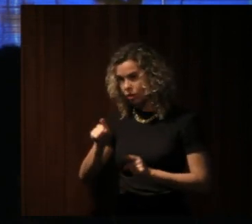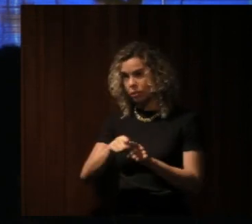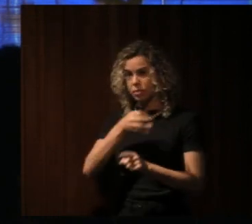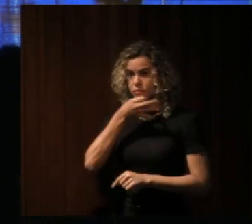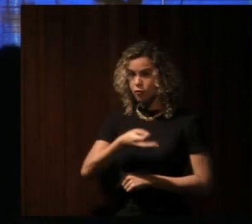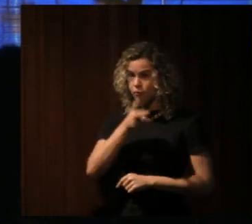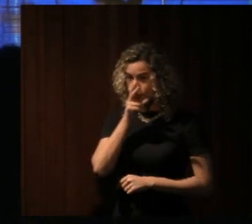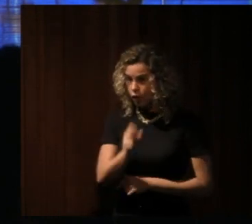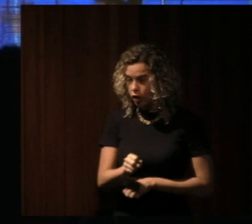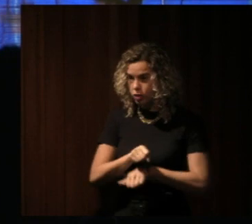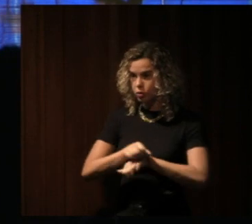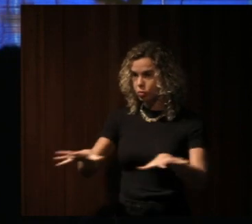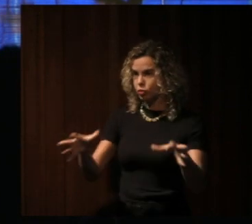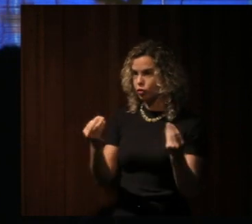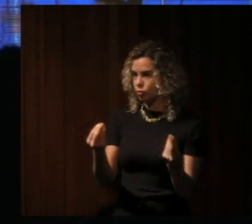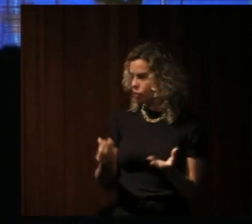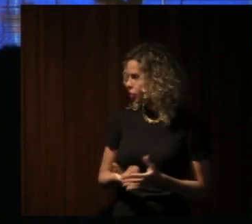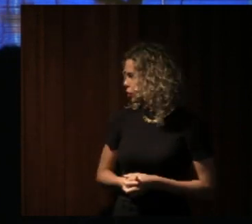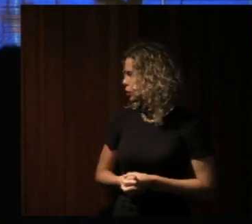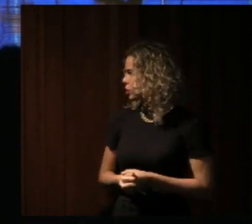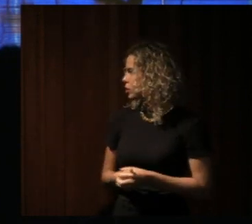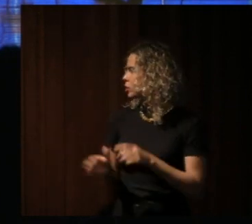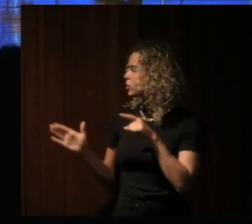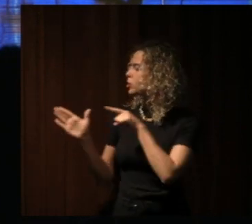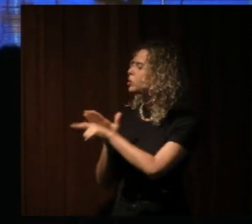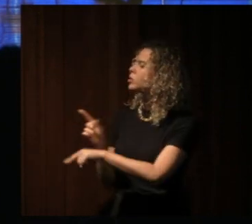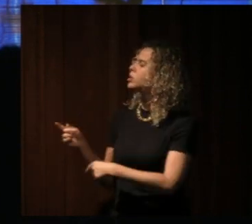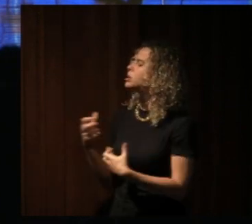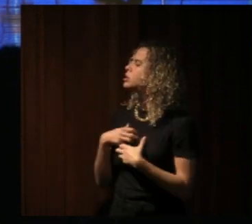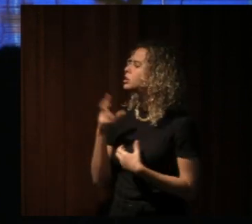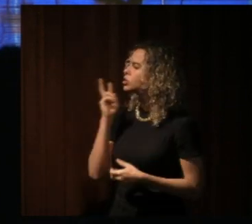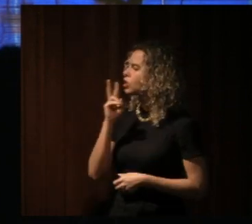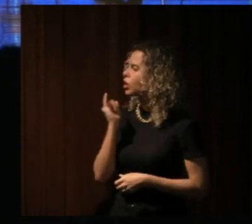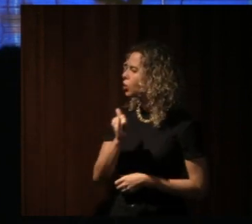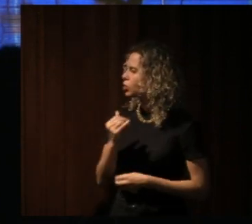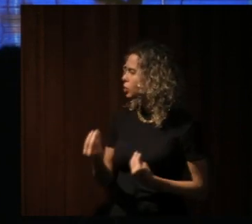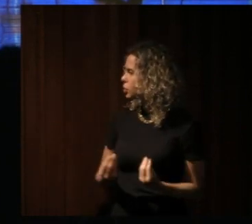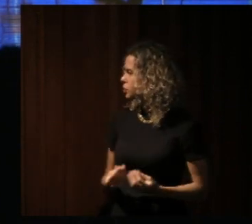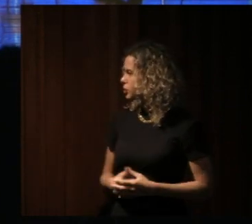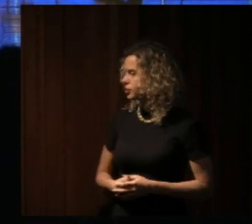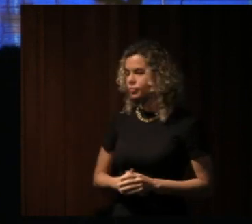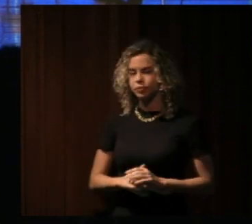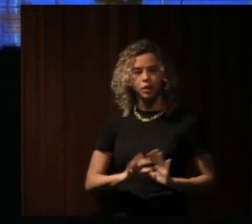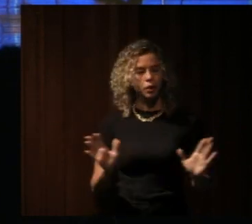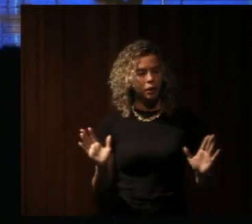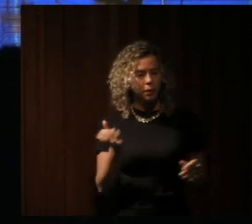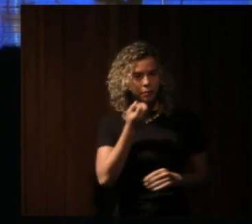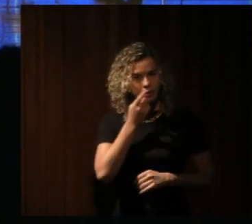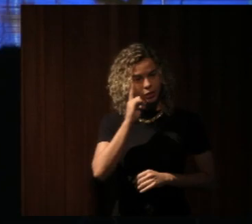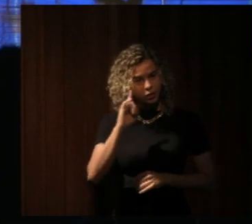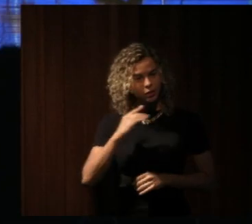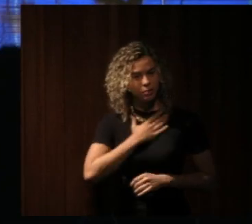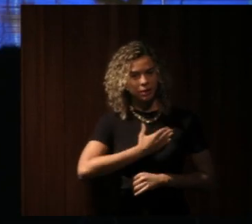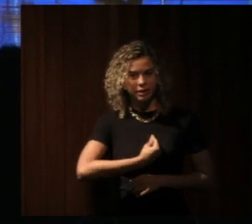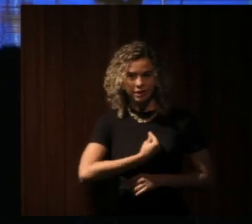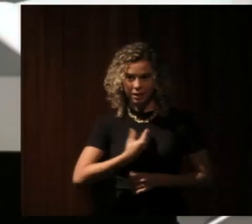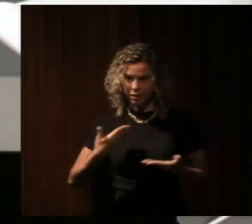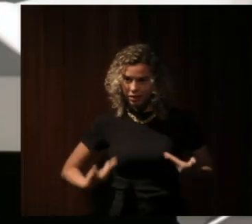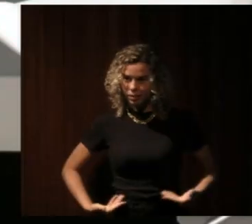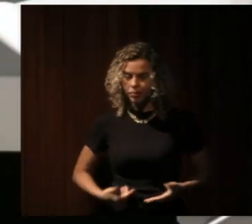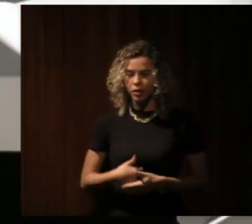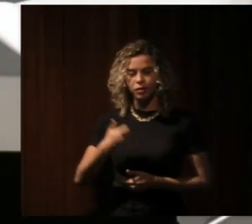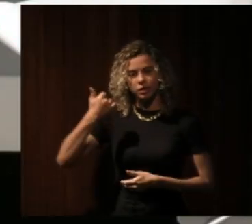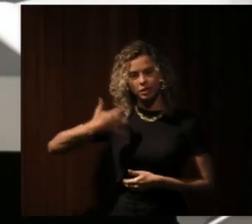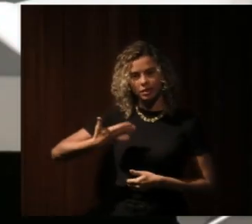forte que repercutiu muito como é que conta pra gente um pouquinho essa história bom bom dia a todo mundo prazer estar aqui também fazer minha